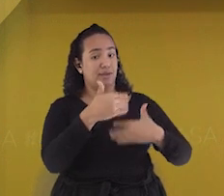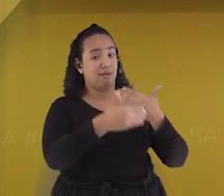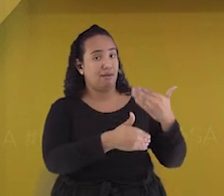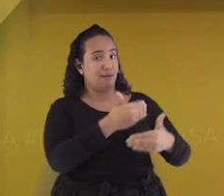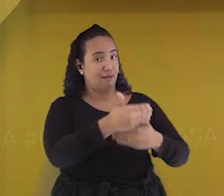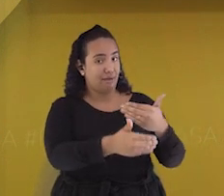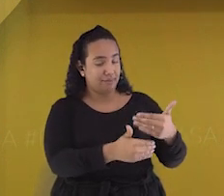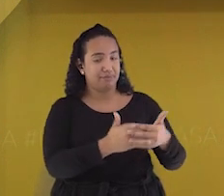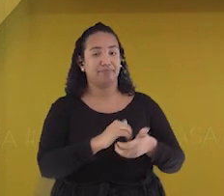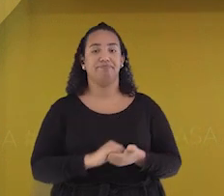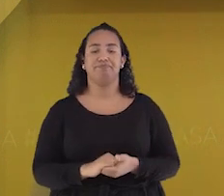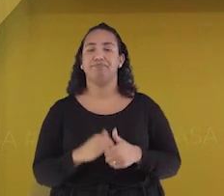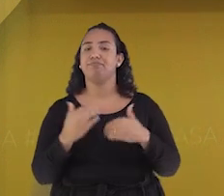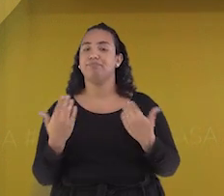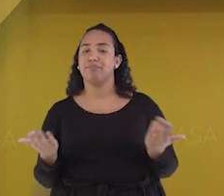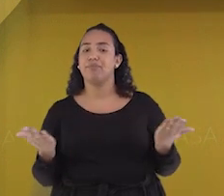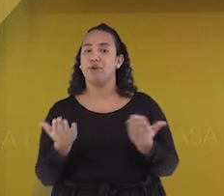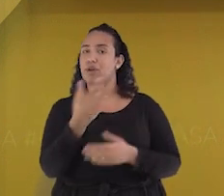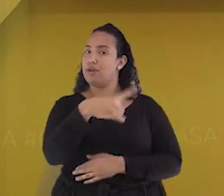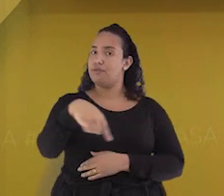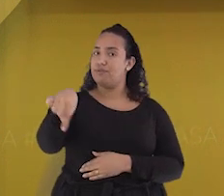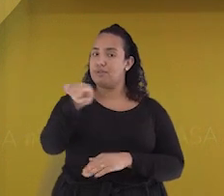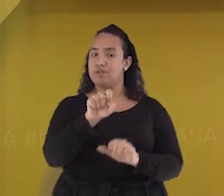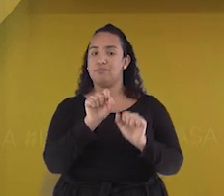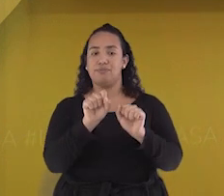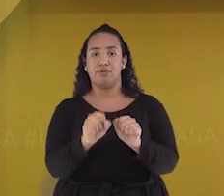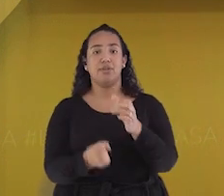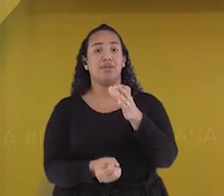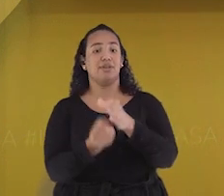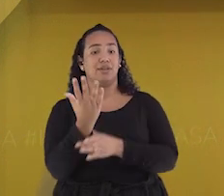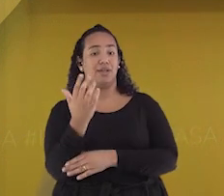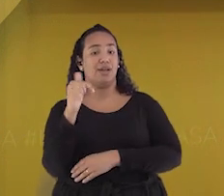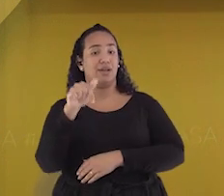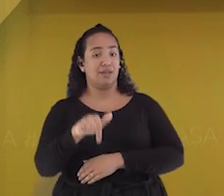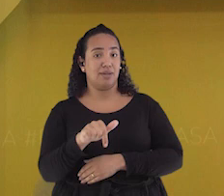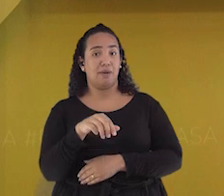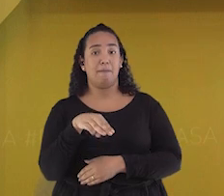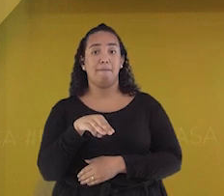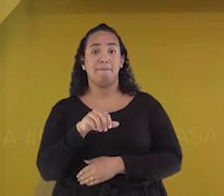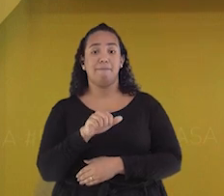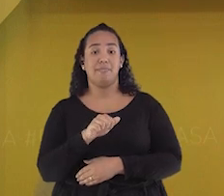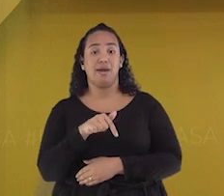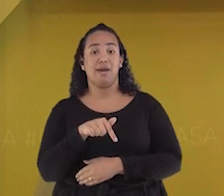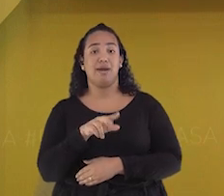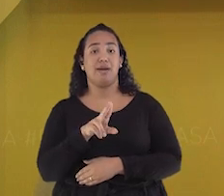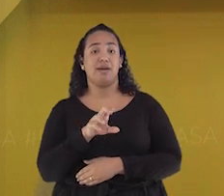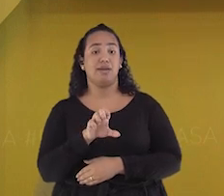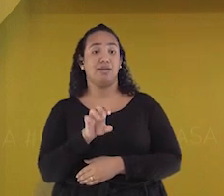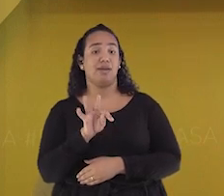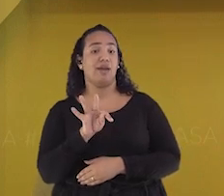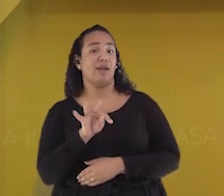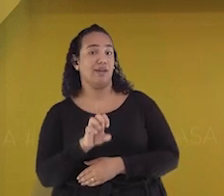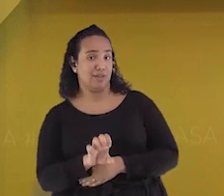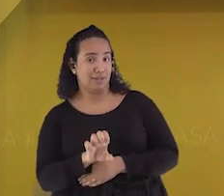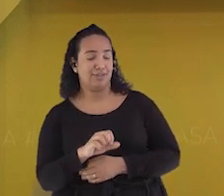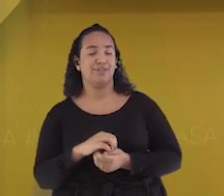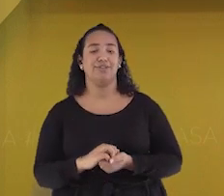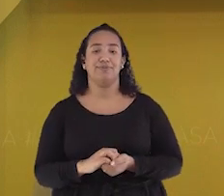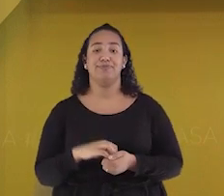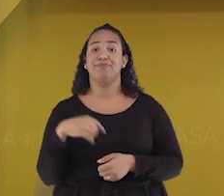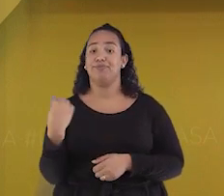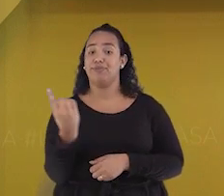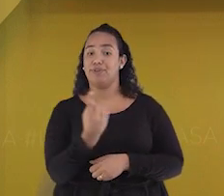E agora, o que você acha de construir comigo uma maquete do relevo em curvas de nível? Vamos